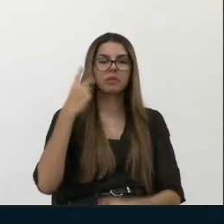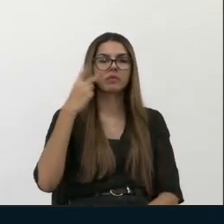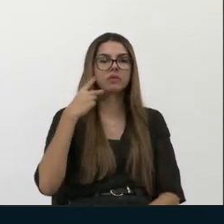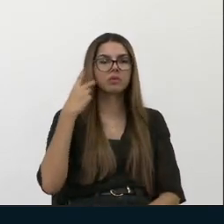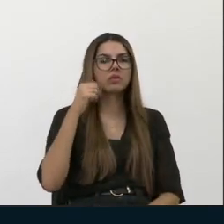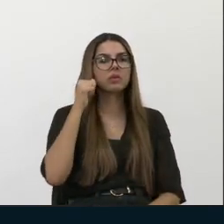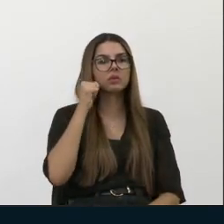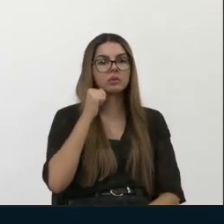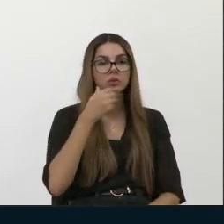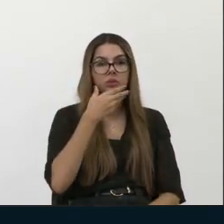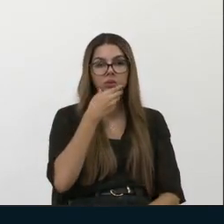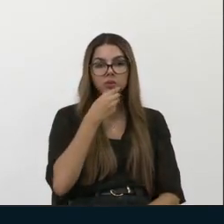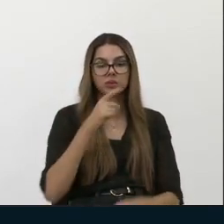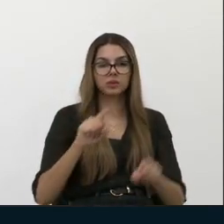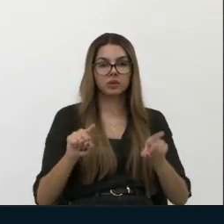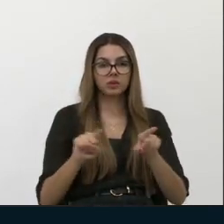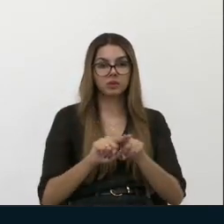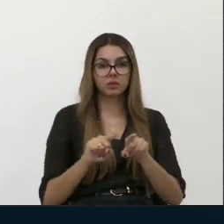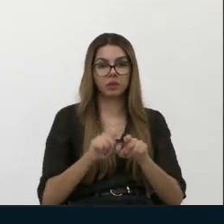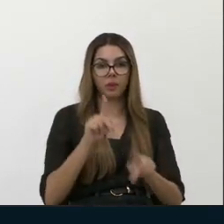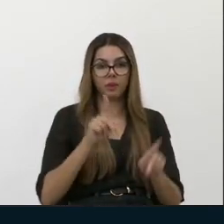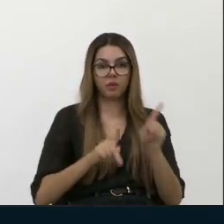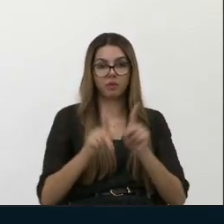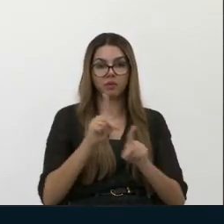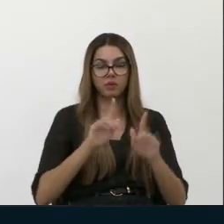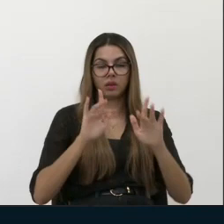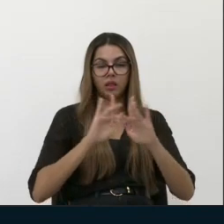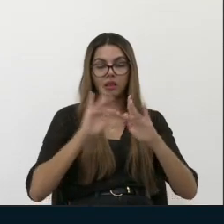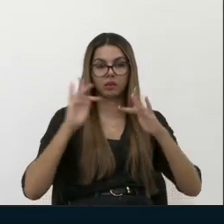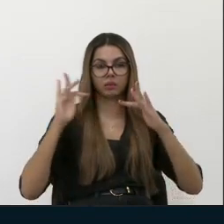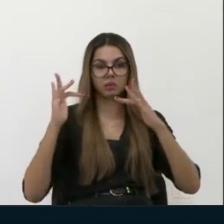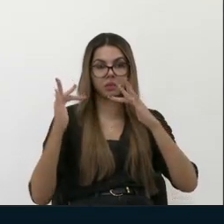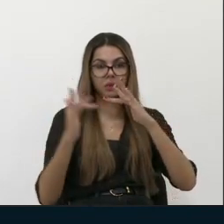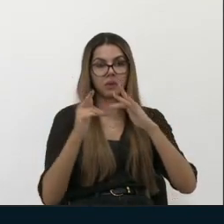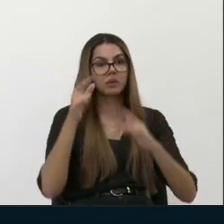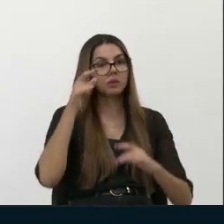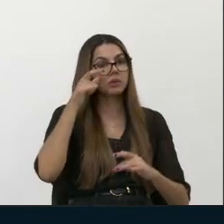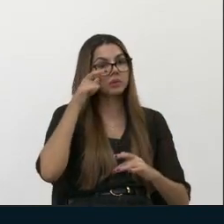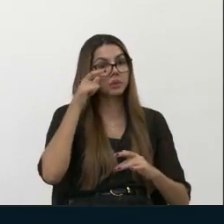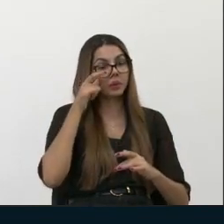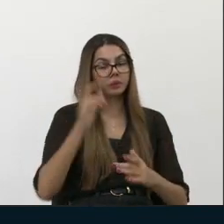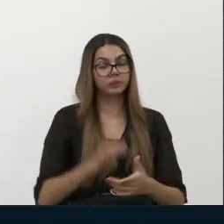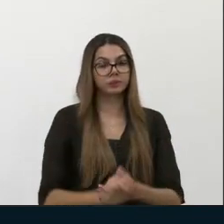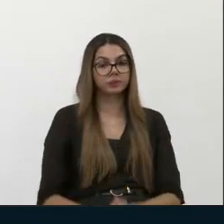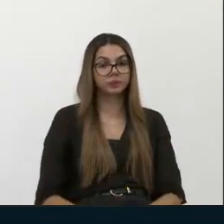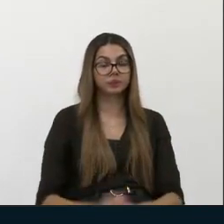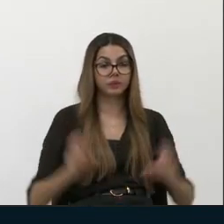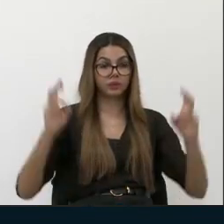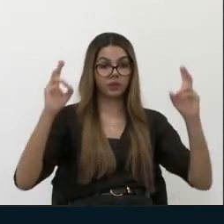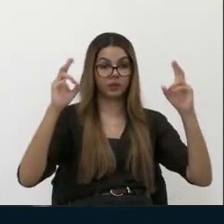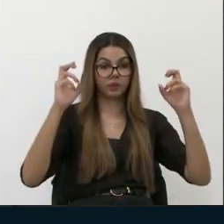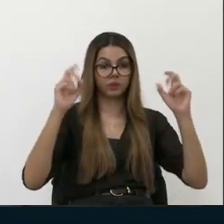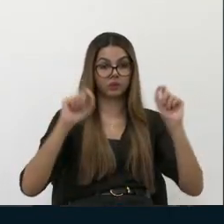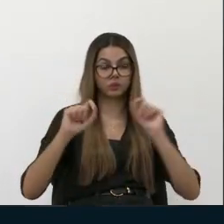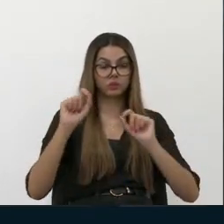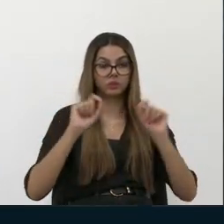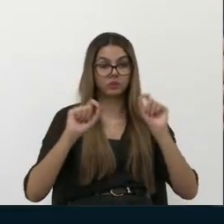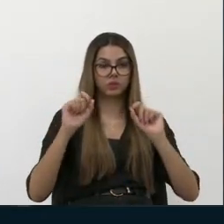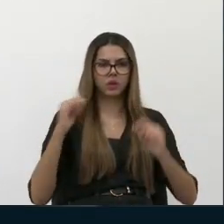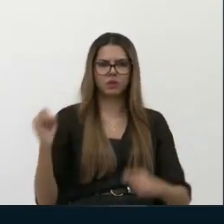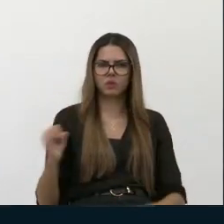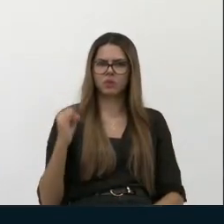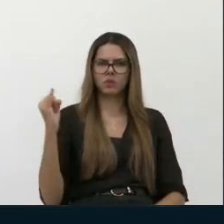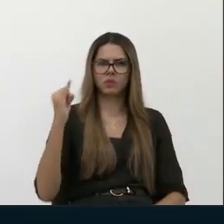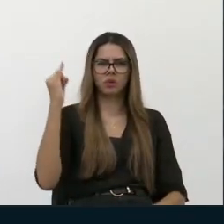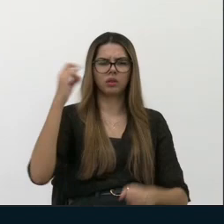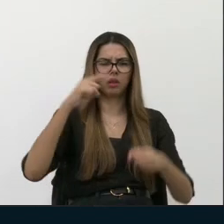presentes, população, a todos que nos acompanham pela TV Câmara. Eu venho aqui trazer um assunto de certa relevância para a nossa